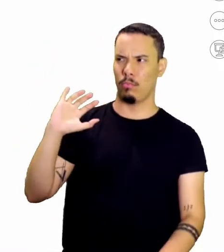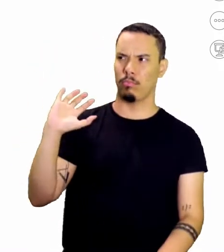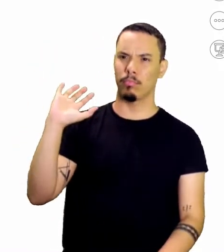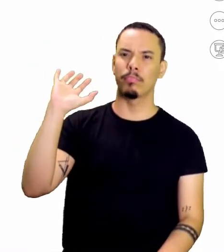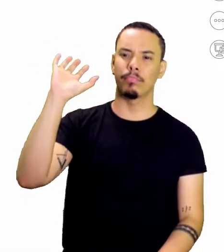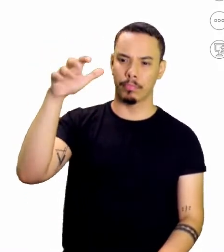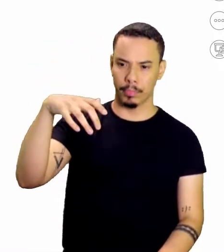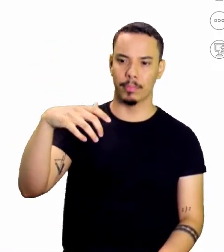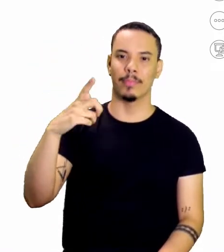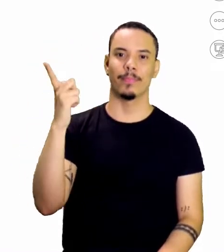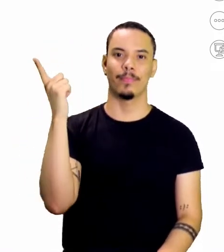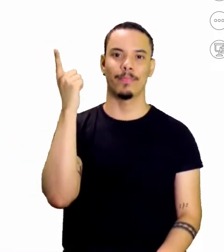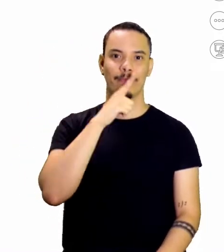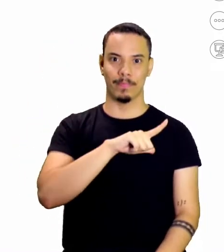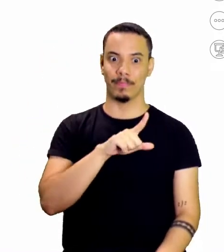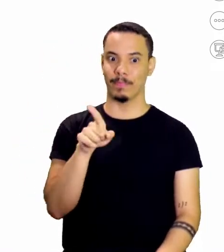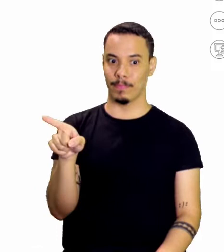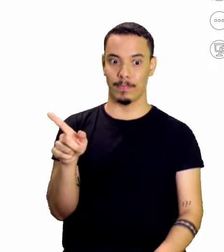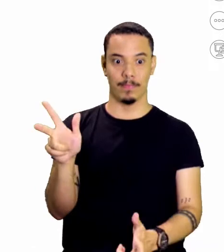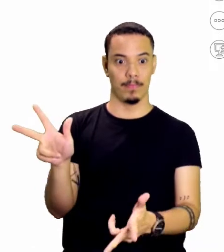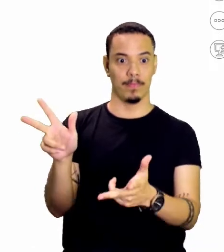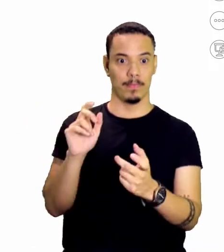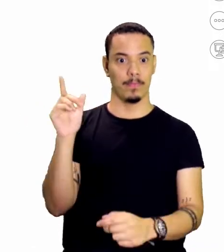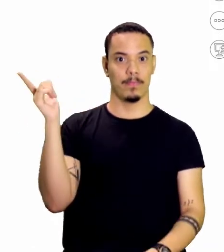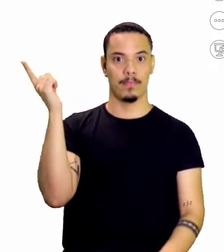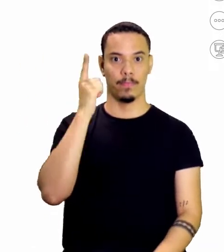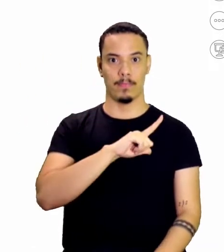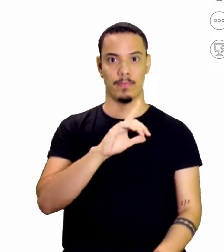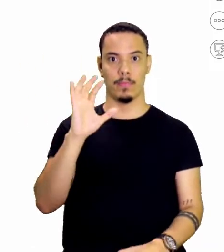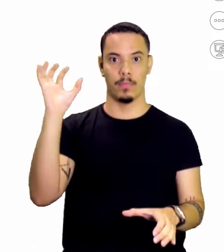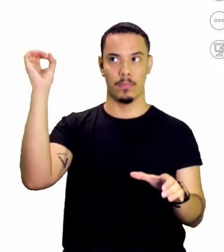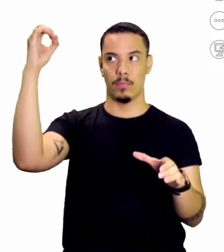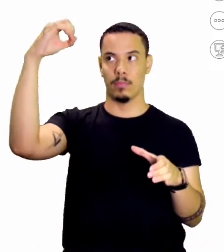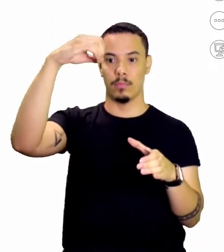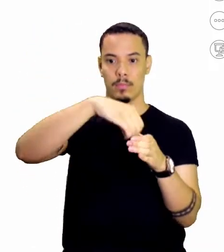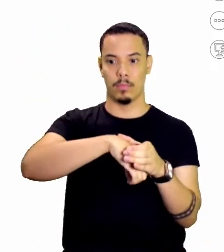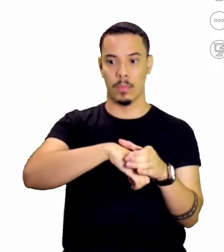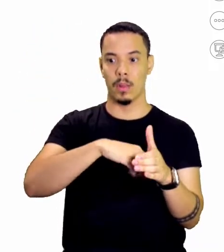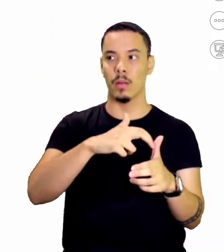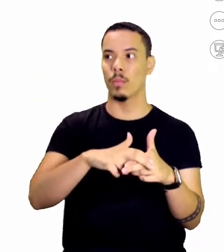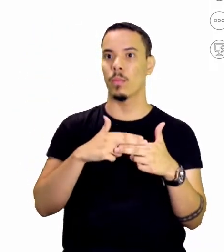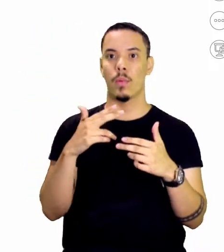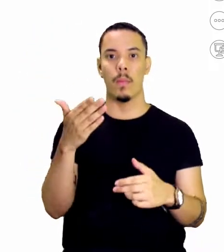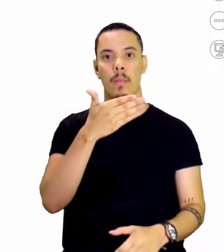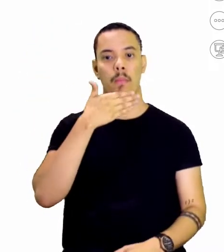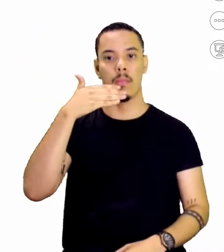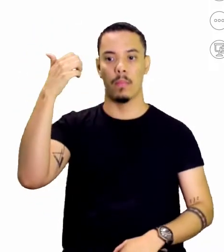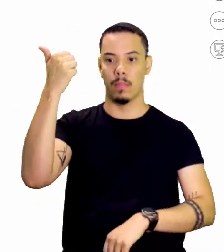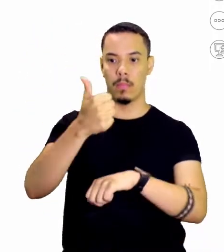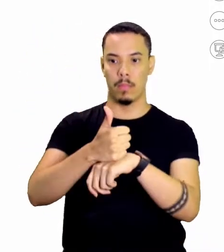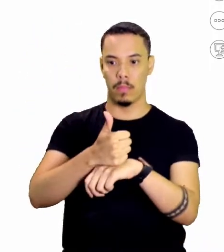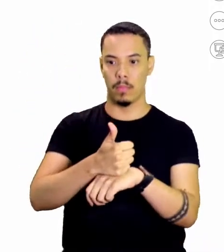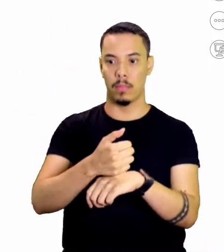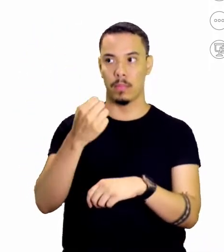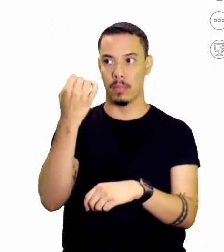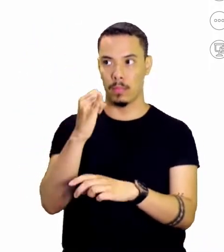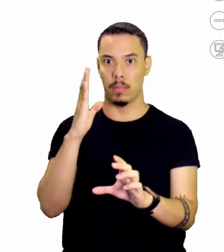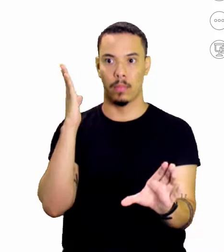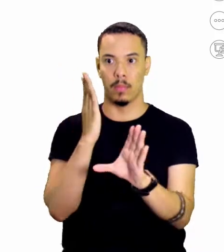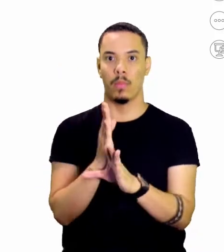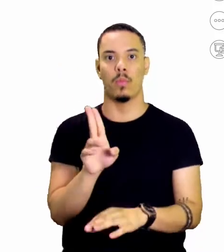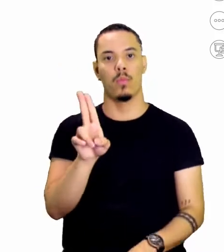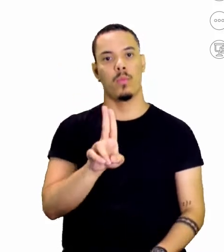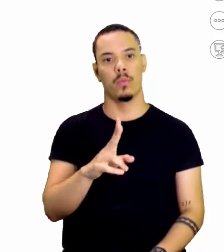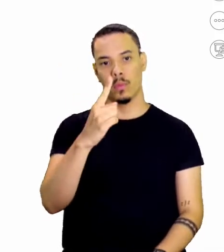acho que foi umas deu bom hein acho que deu bobeira do neste caso na posição fica melhor definida quando através da